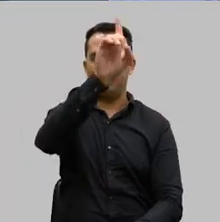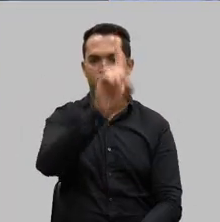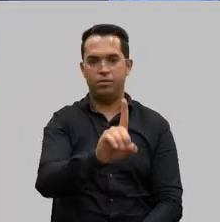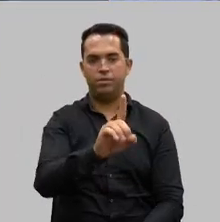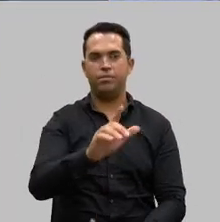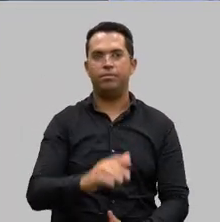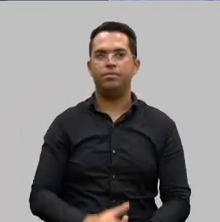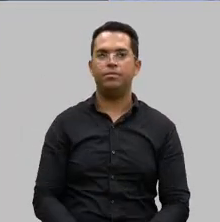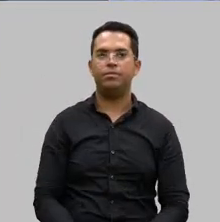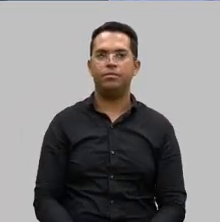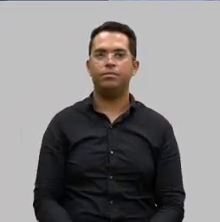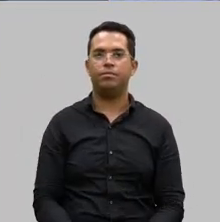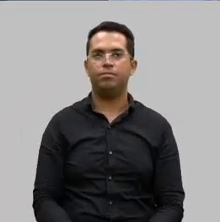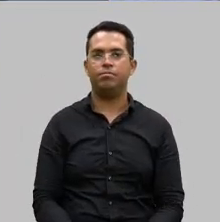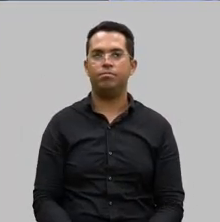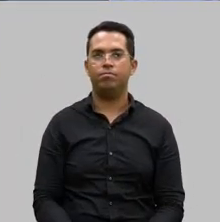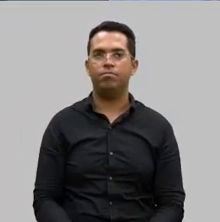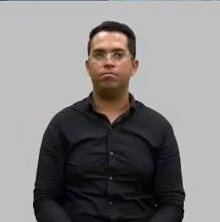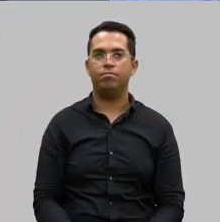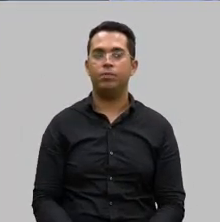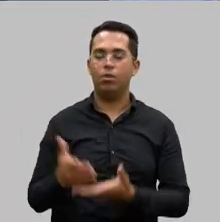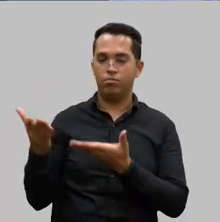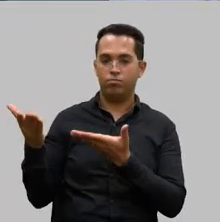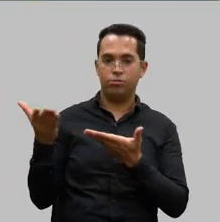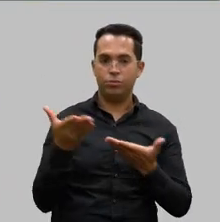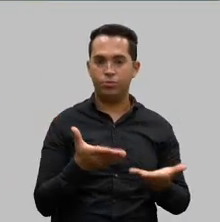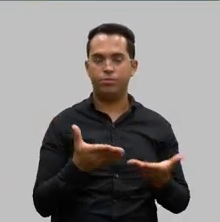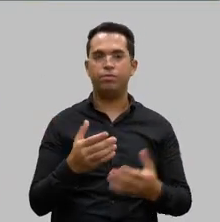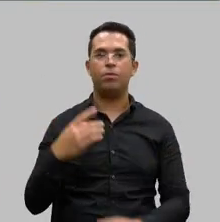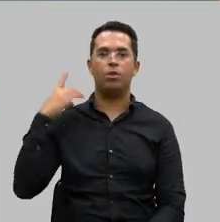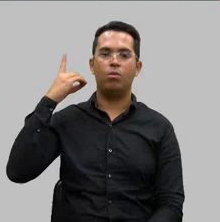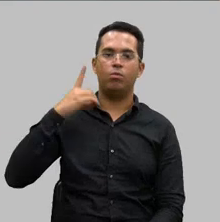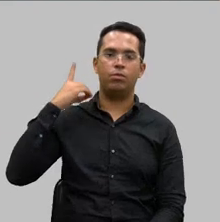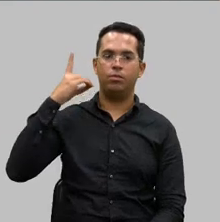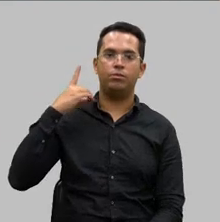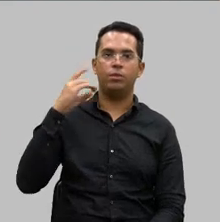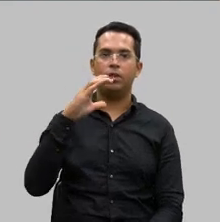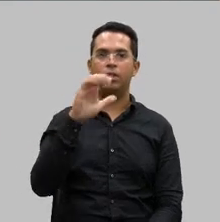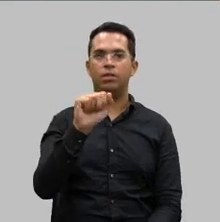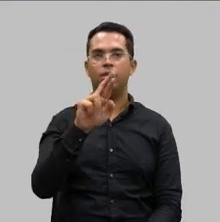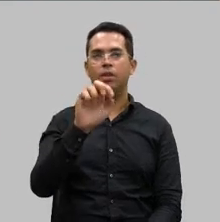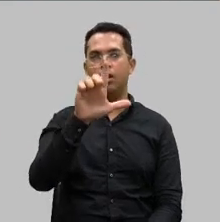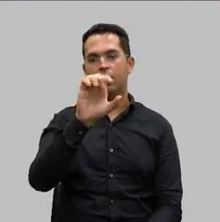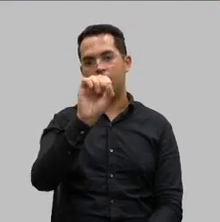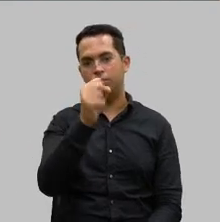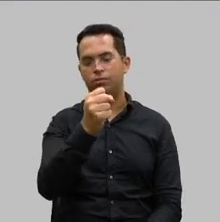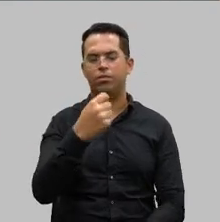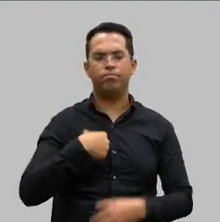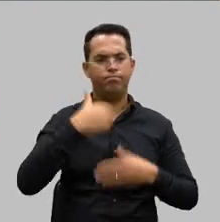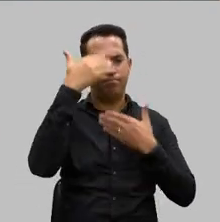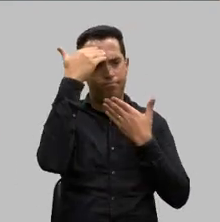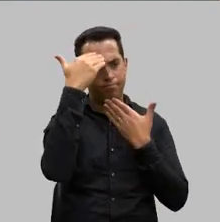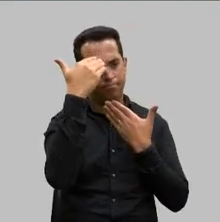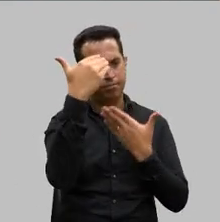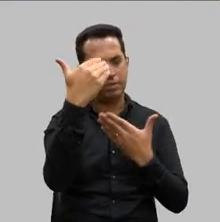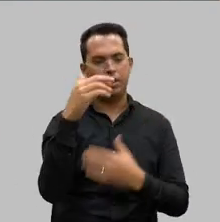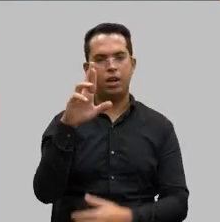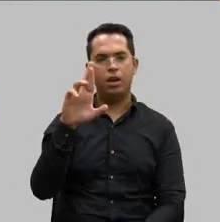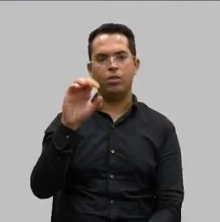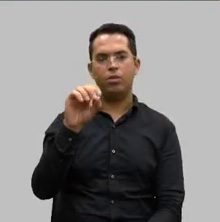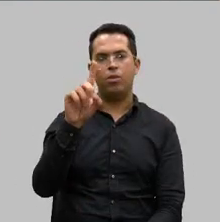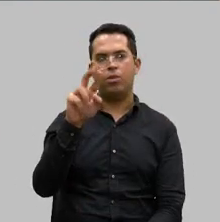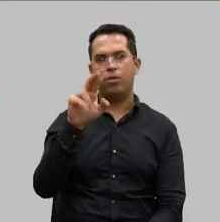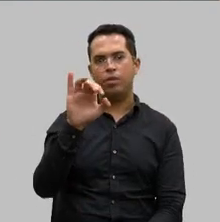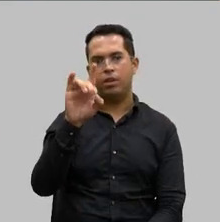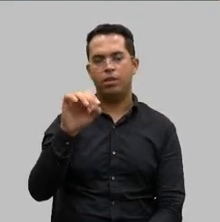Deputado Antônio Carlos Arantes para fazer aqui as suas considerações Obrigado Deputado Rodrigo cumprimentar o deputado